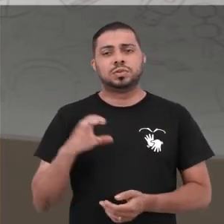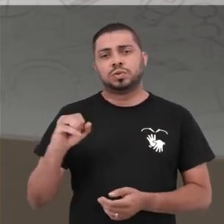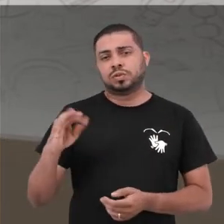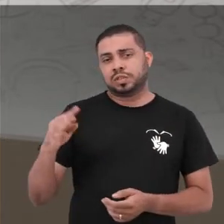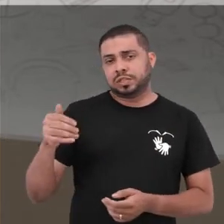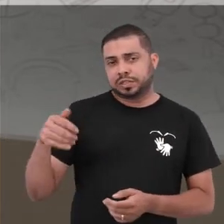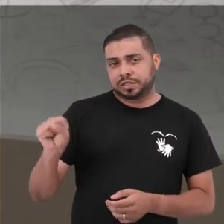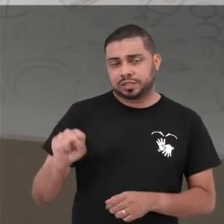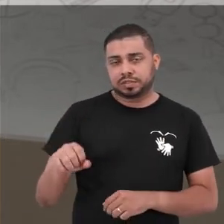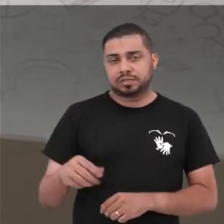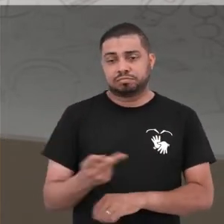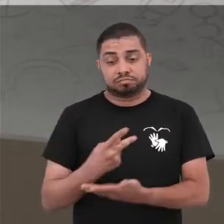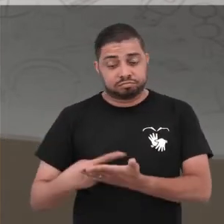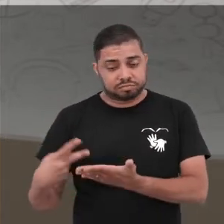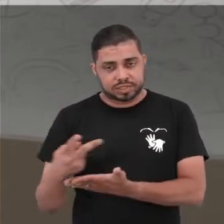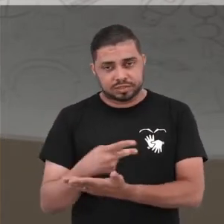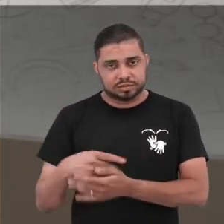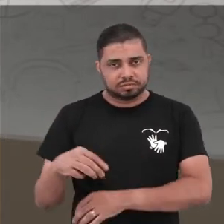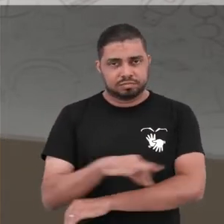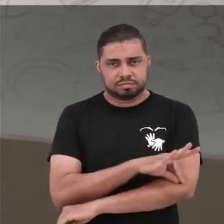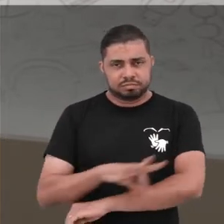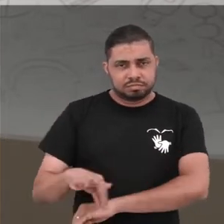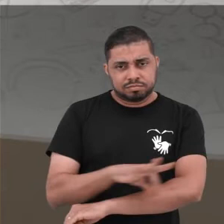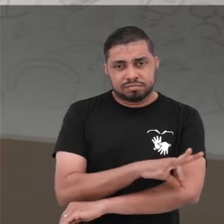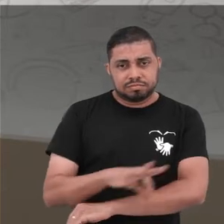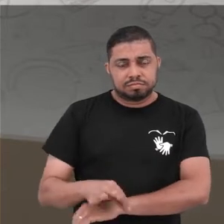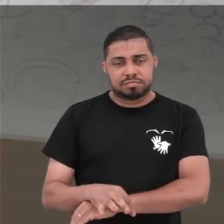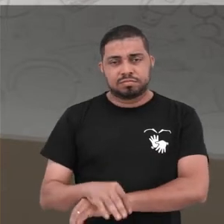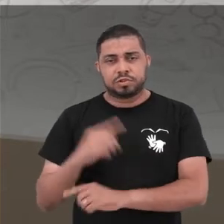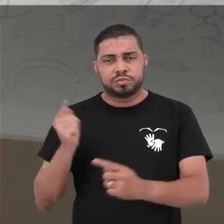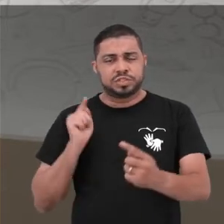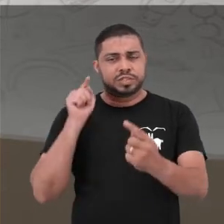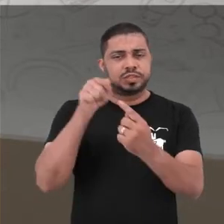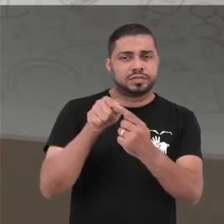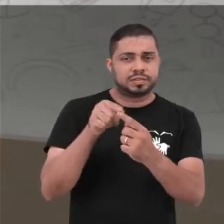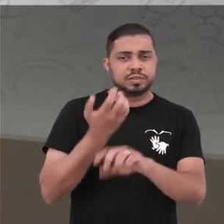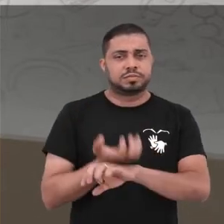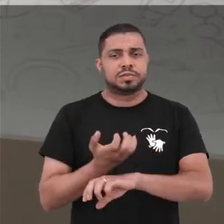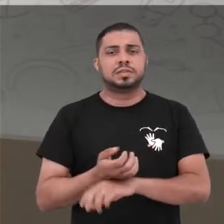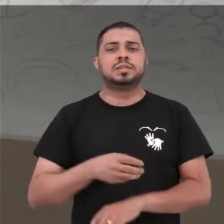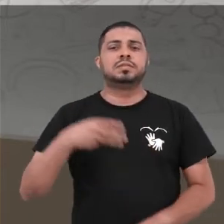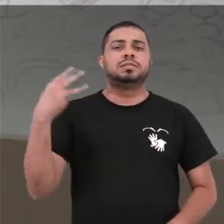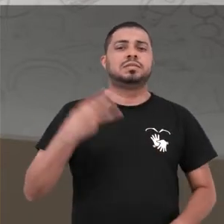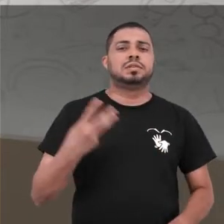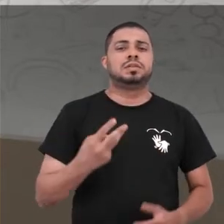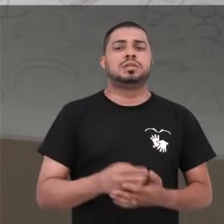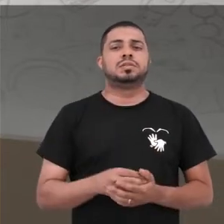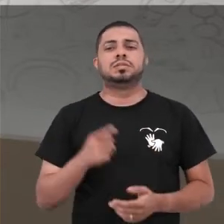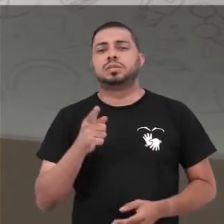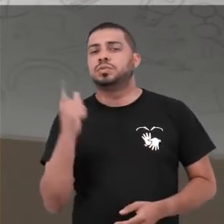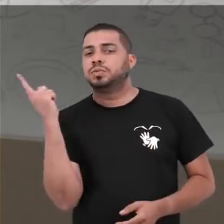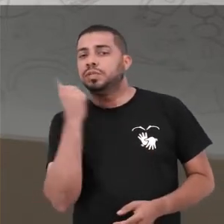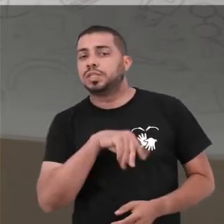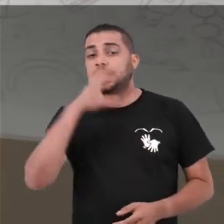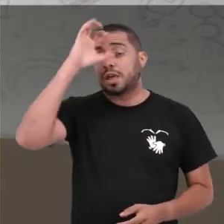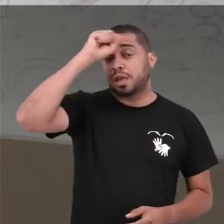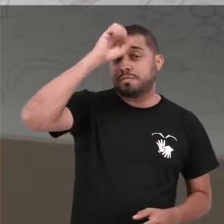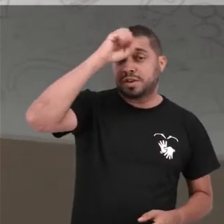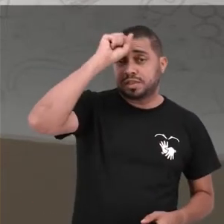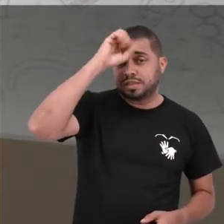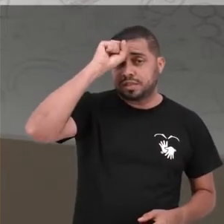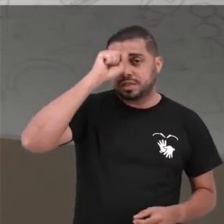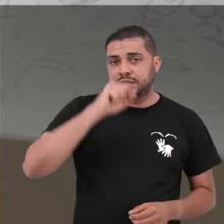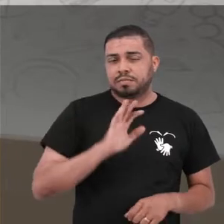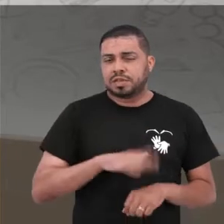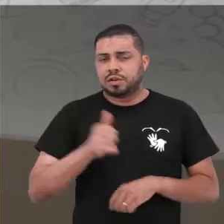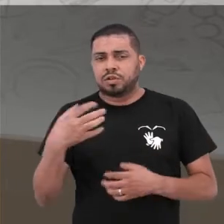de arquitetura. O objetivo dessa nossa competência 3 é que vocês consigam aprender da melhor forma possível,